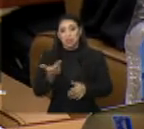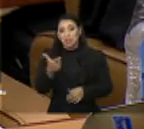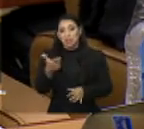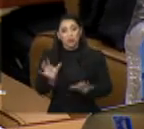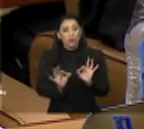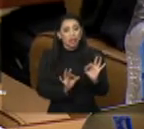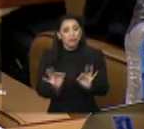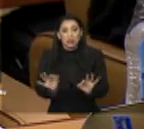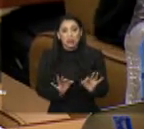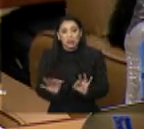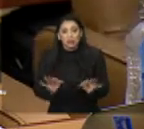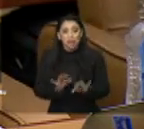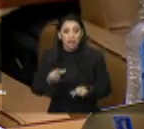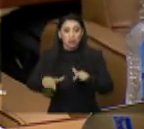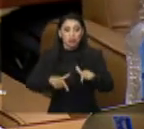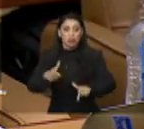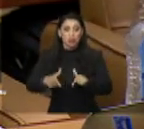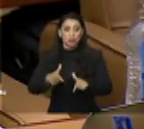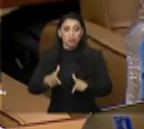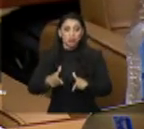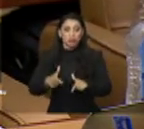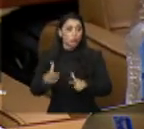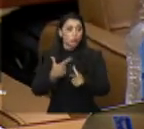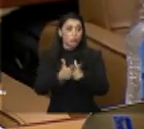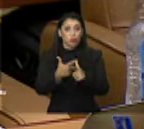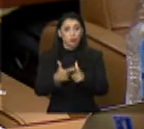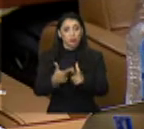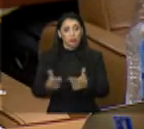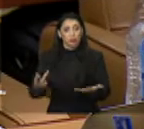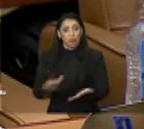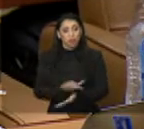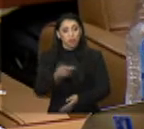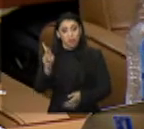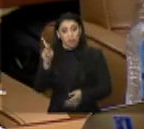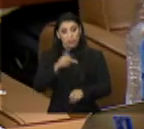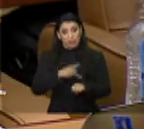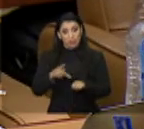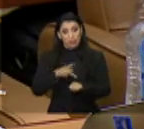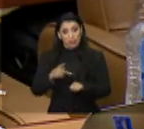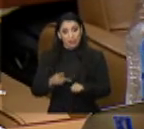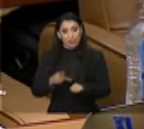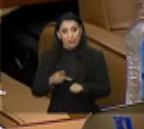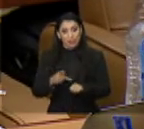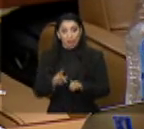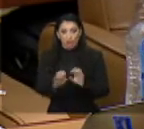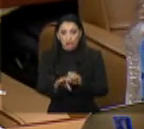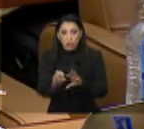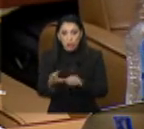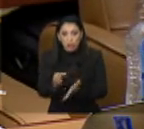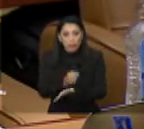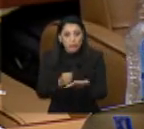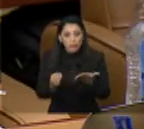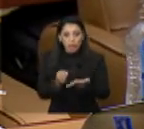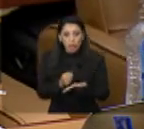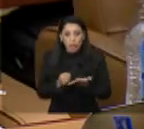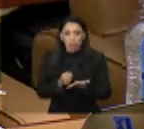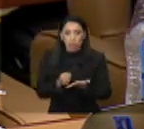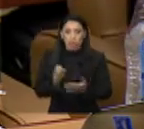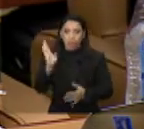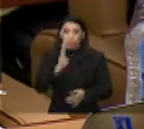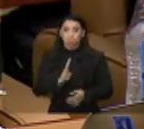para enfrentar os problemas do país a educação básica no Brasil Presidente